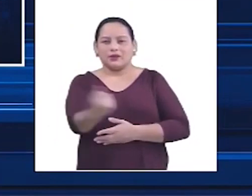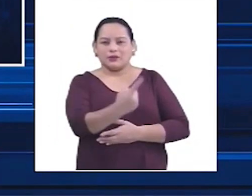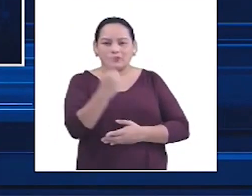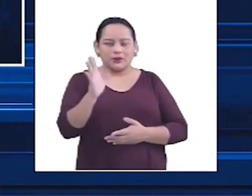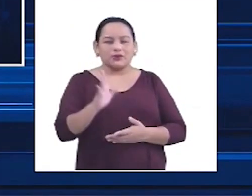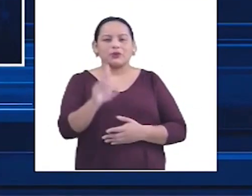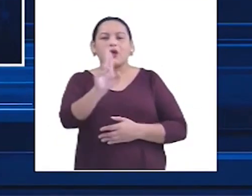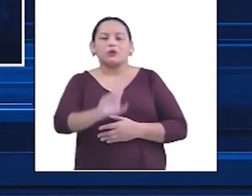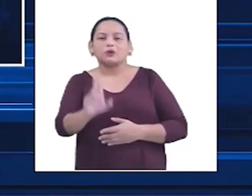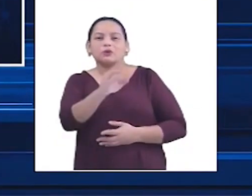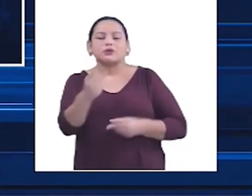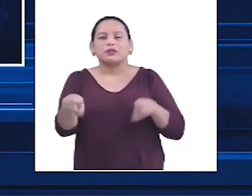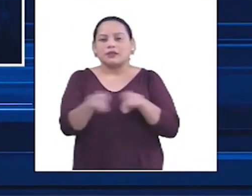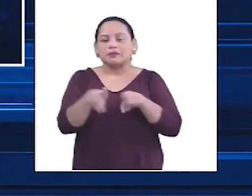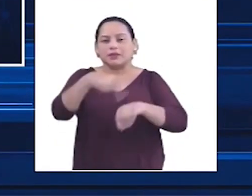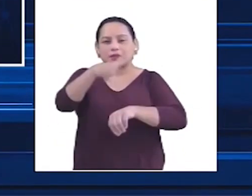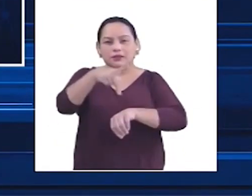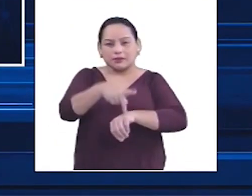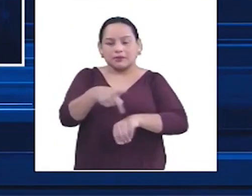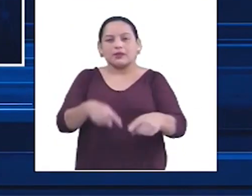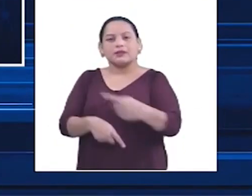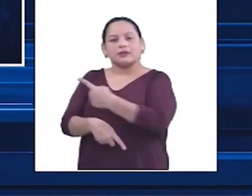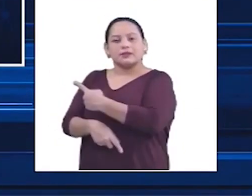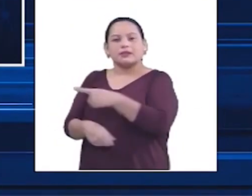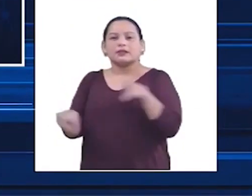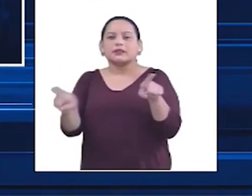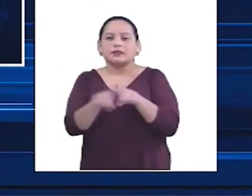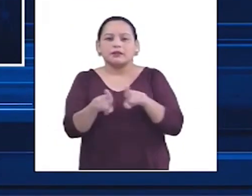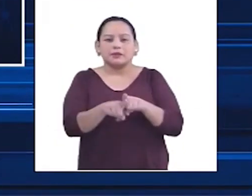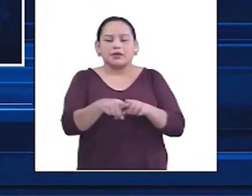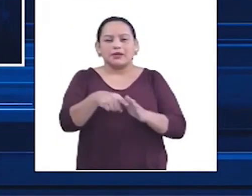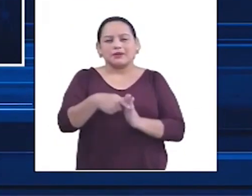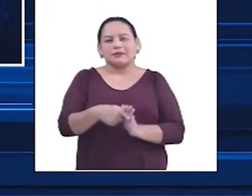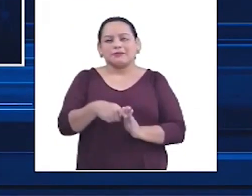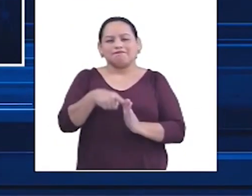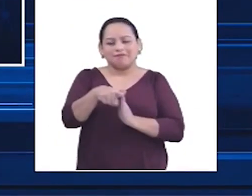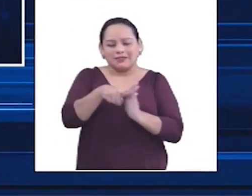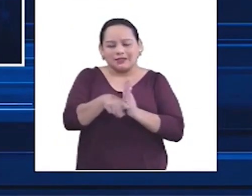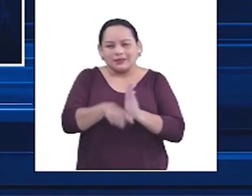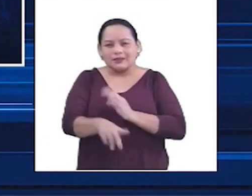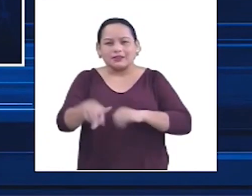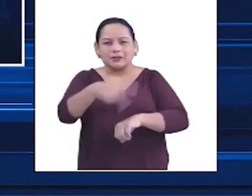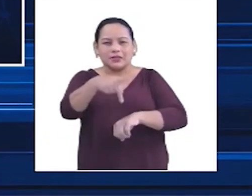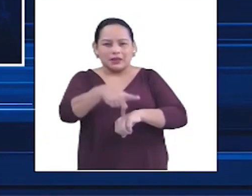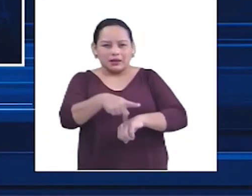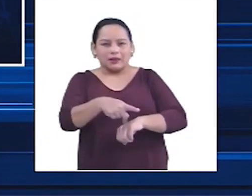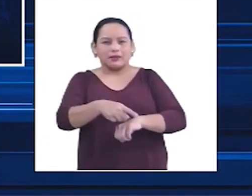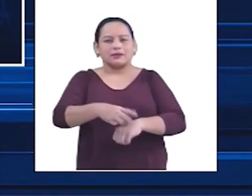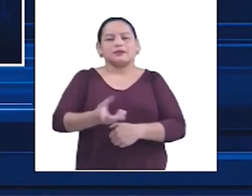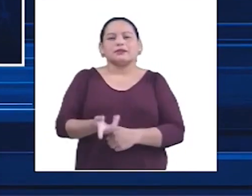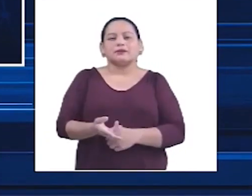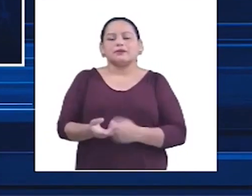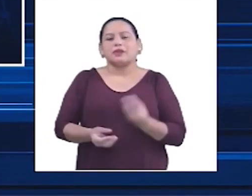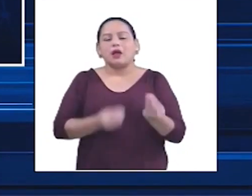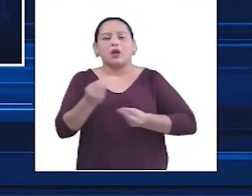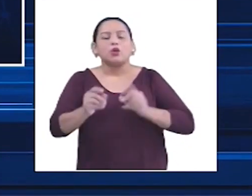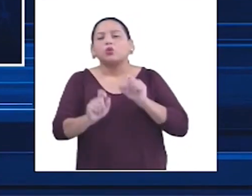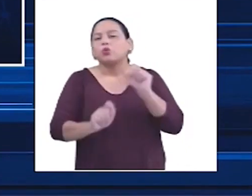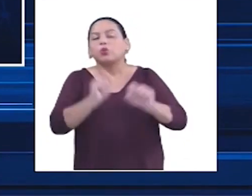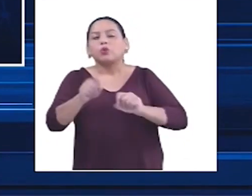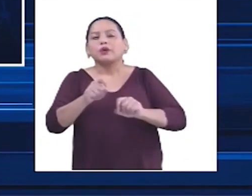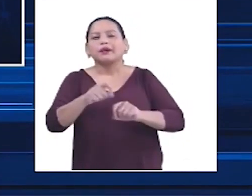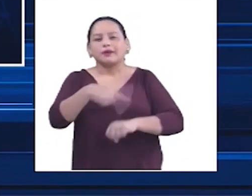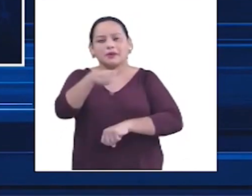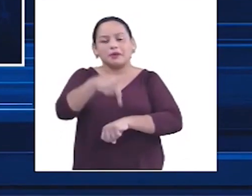que é utilizado lá também, né? And minerals, e outros minerais, tá certo? Então, o que que se faz lá na